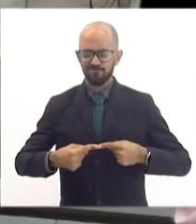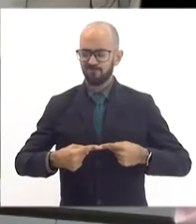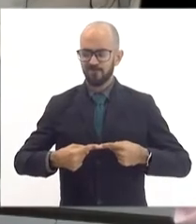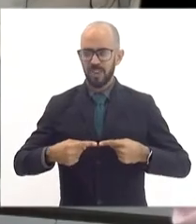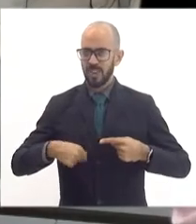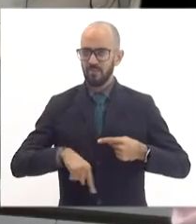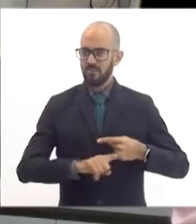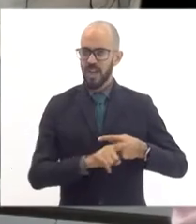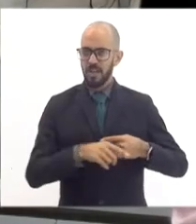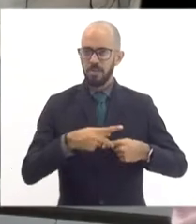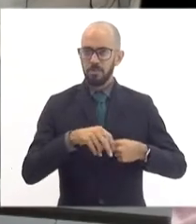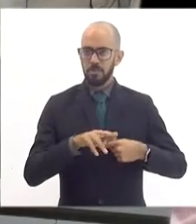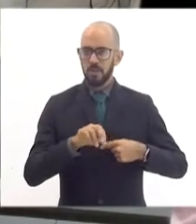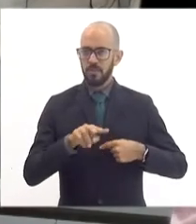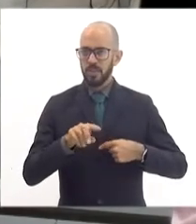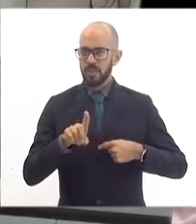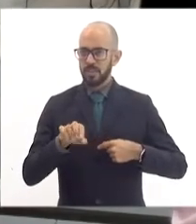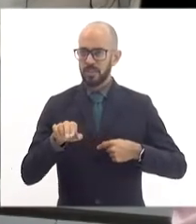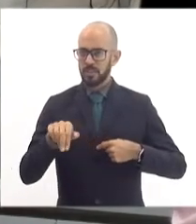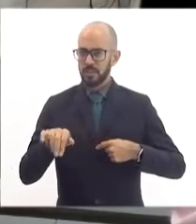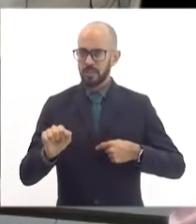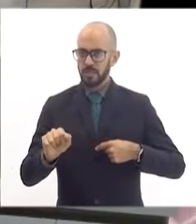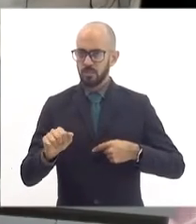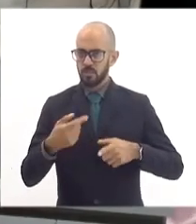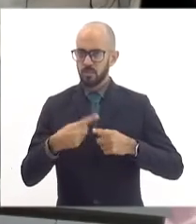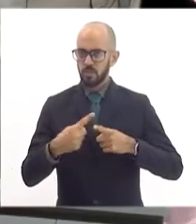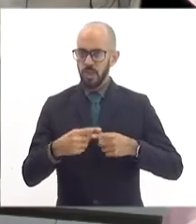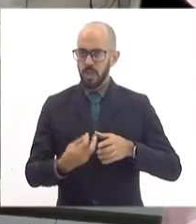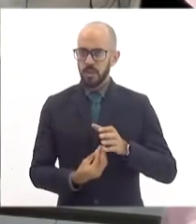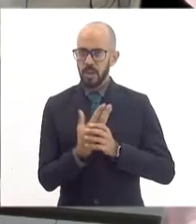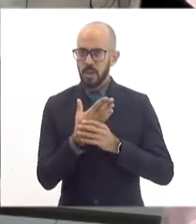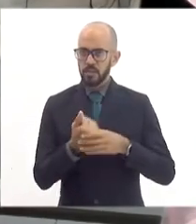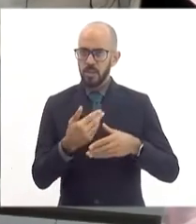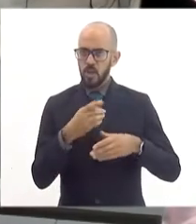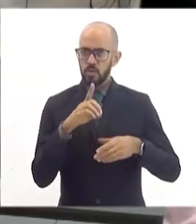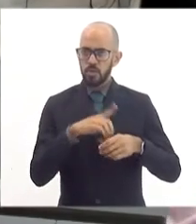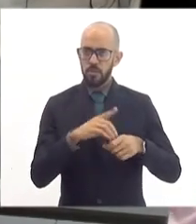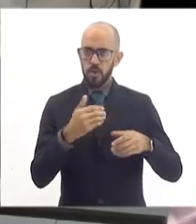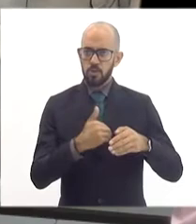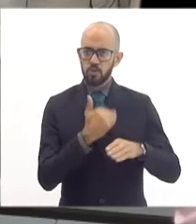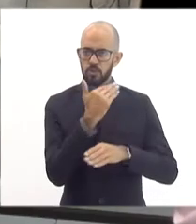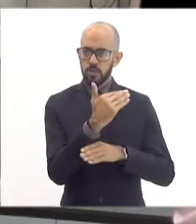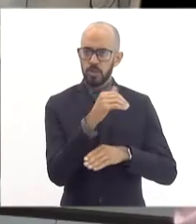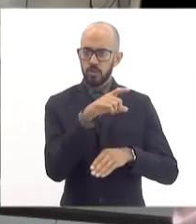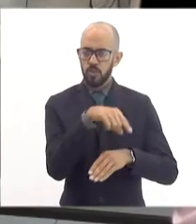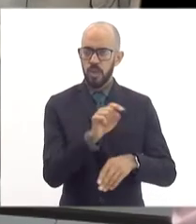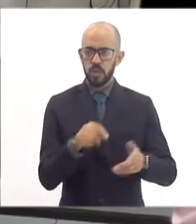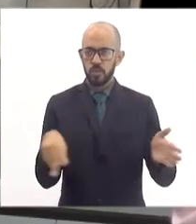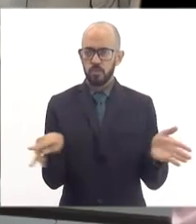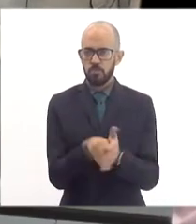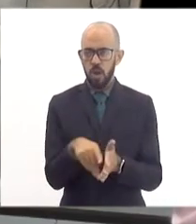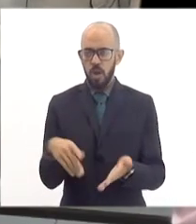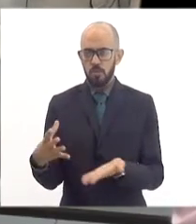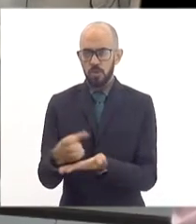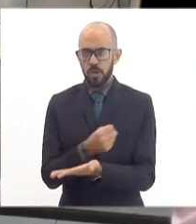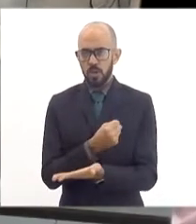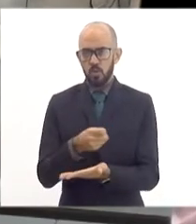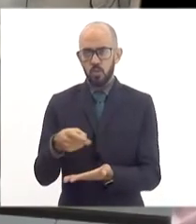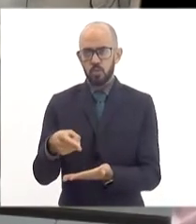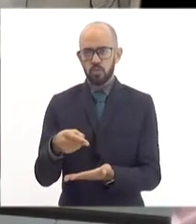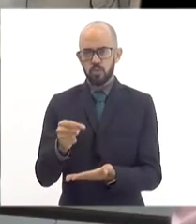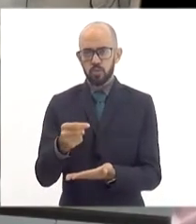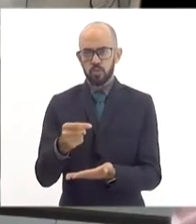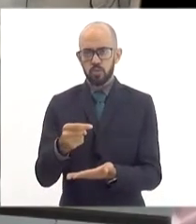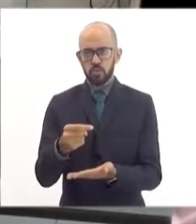afinal de contas, a constituição do fundo, ele é oriundo dos recursos que iriam naturalmente para o